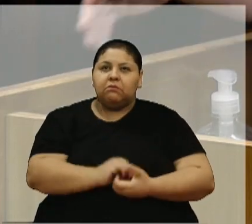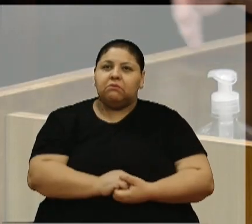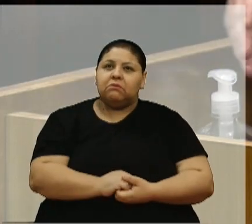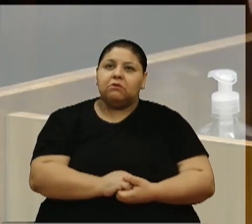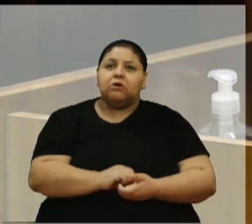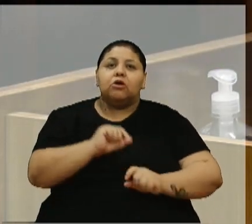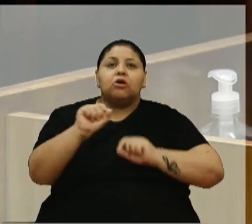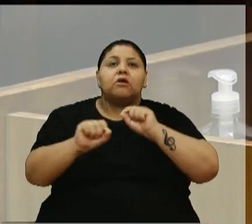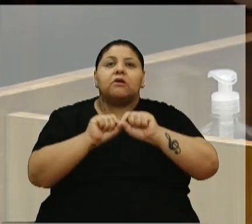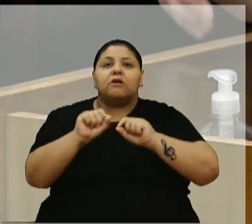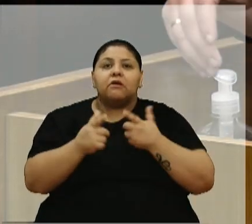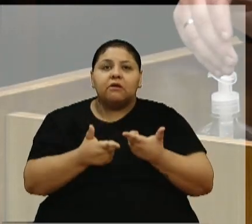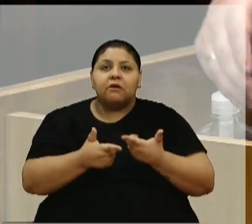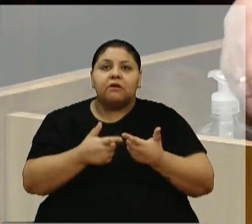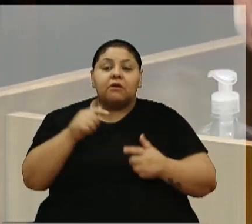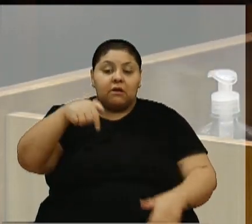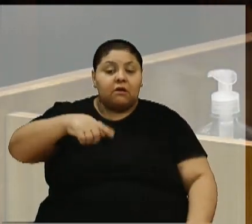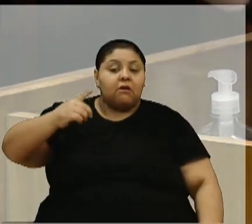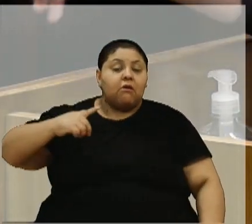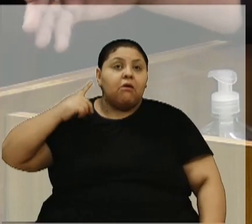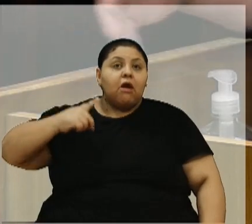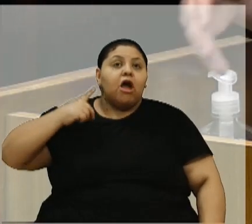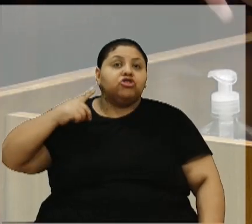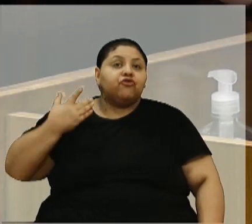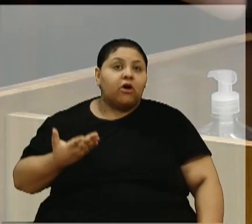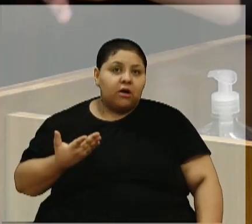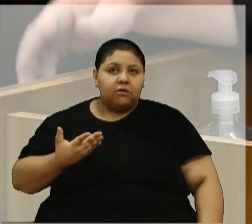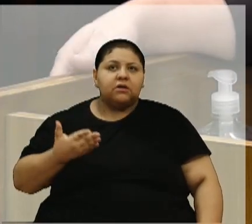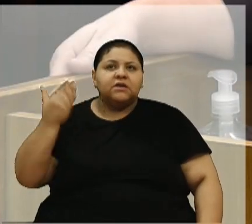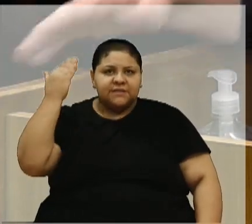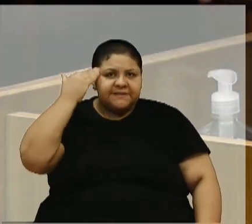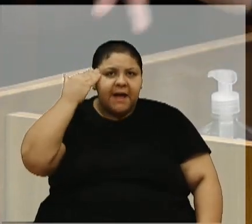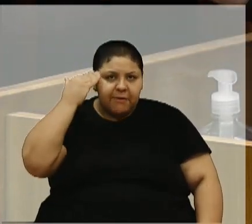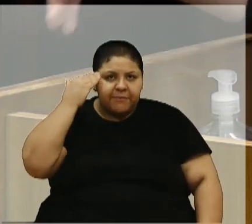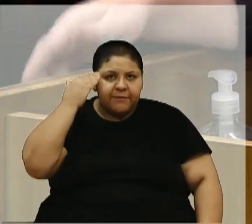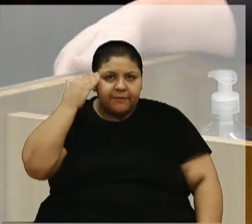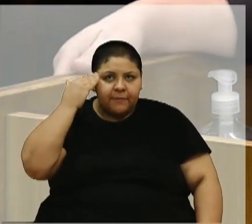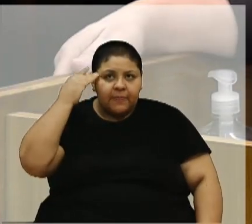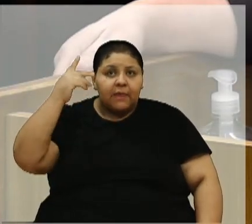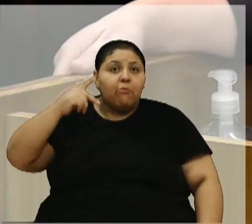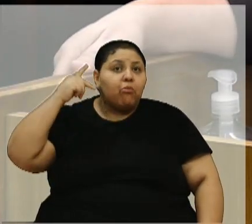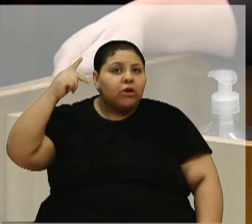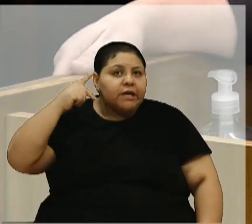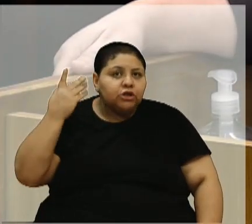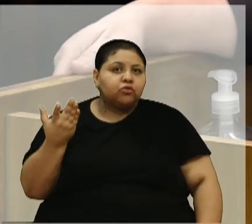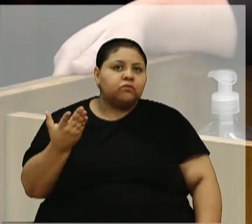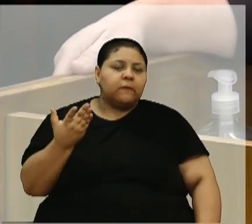Que quem é aqui advogado, quem sabe muito bem, quem é político.